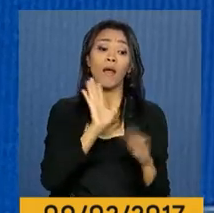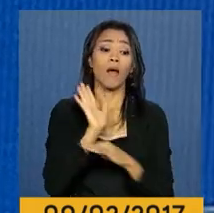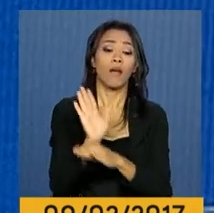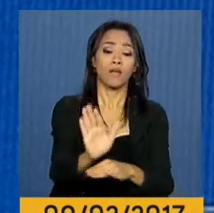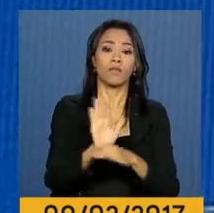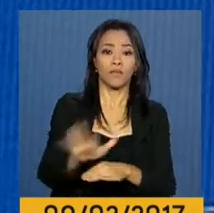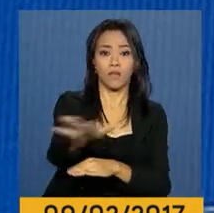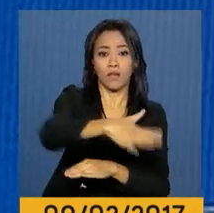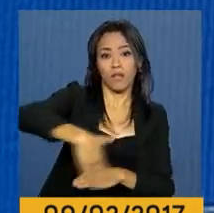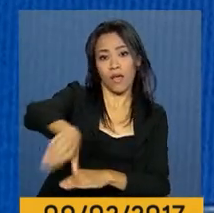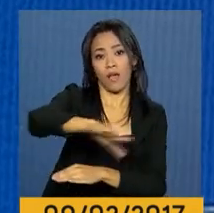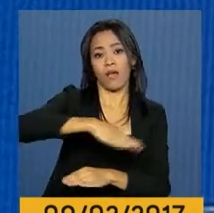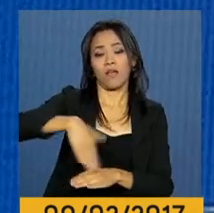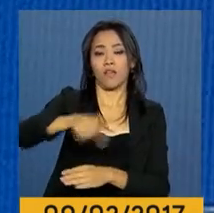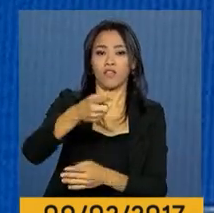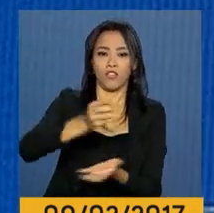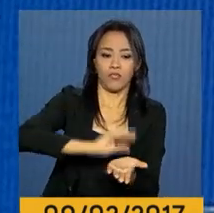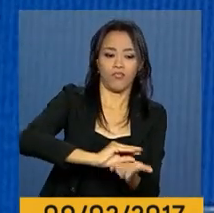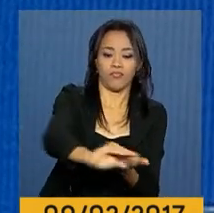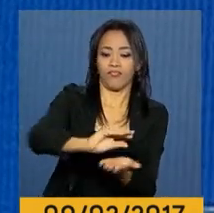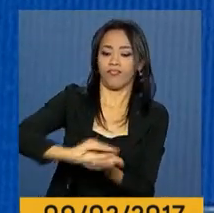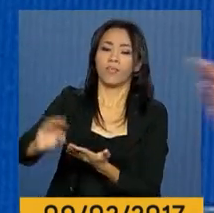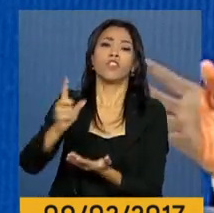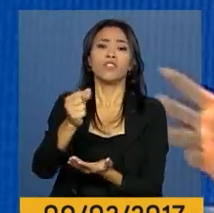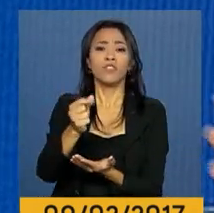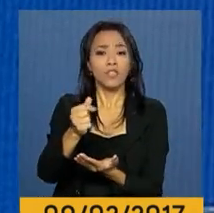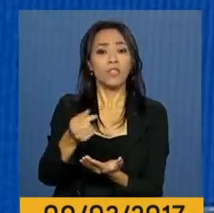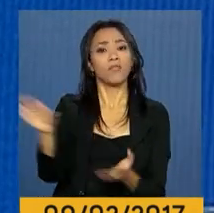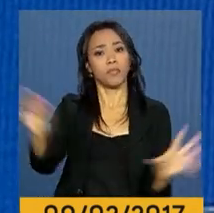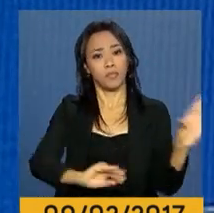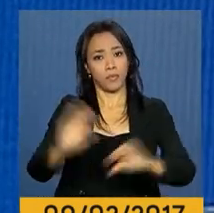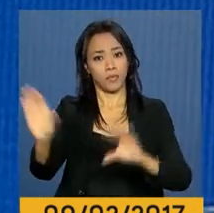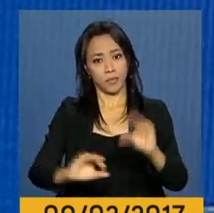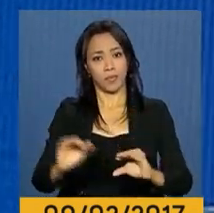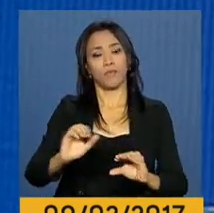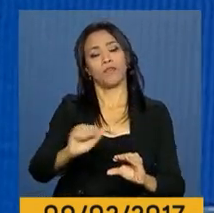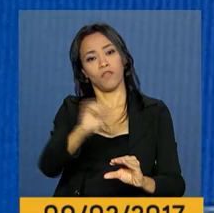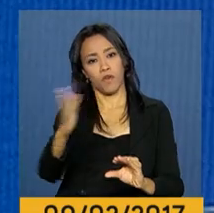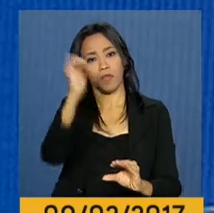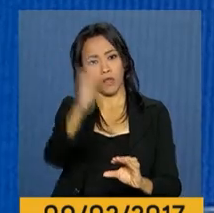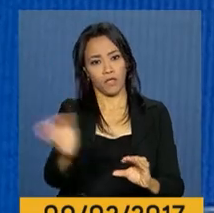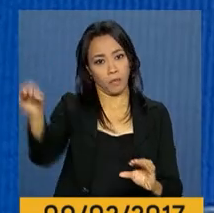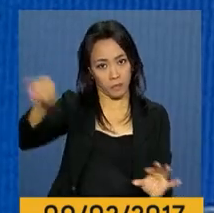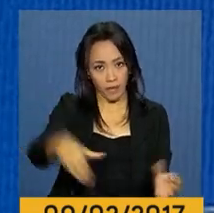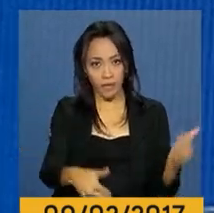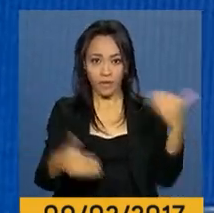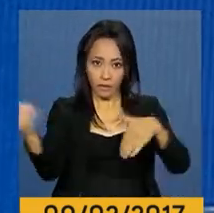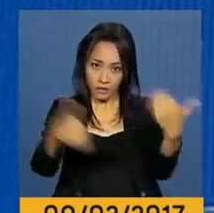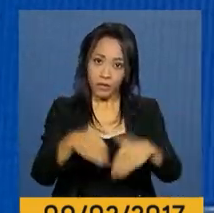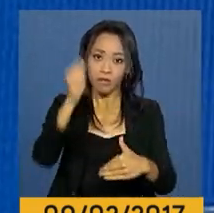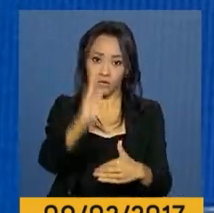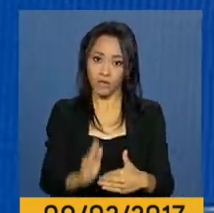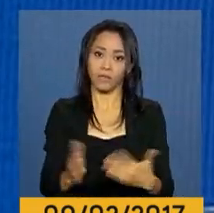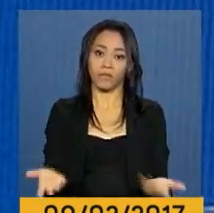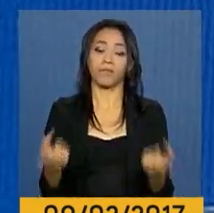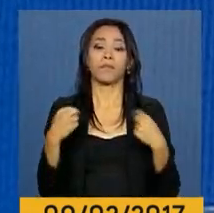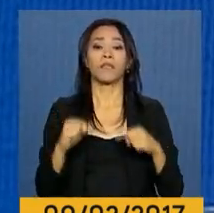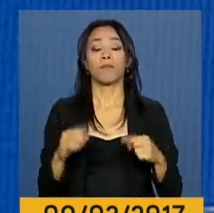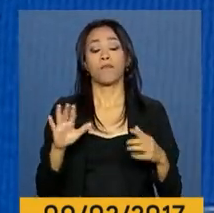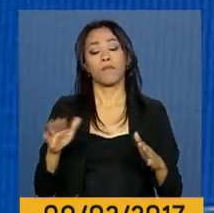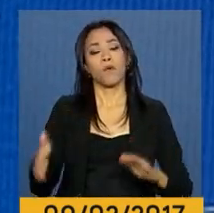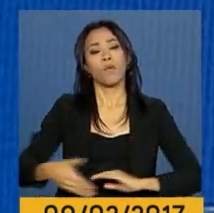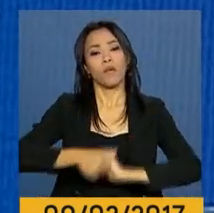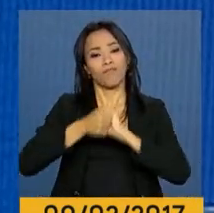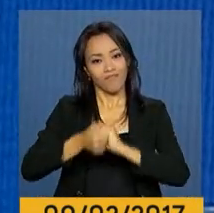nacionais e estrangeiros no nosso país então ao saudá-los né Eh ao saudá-los ao